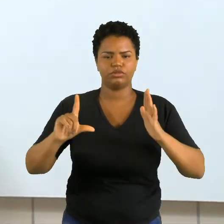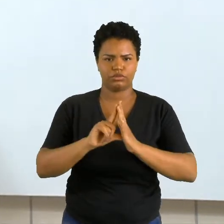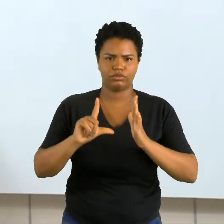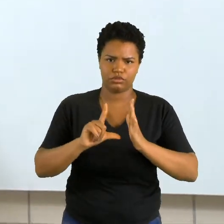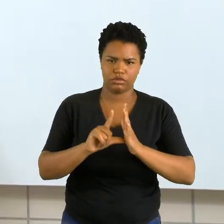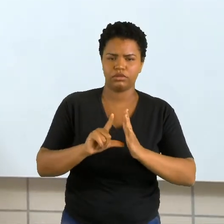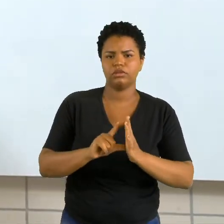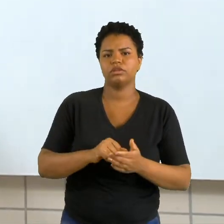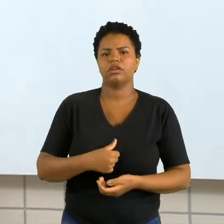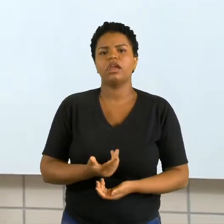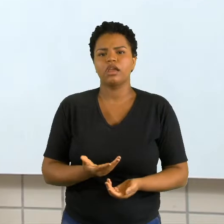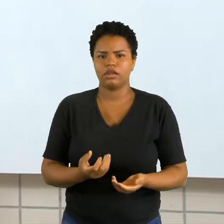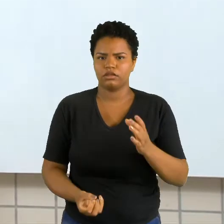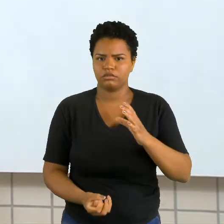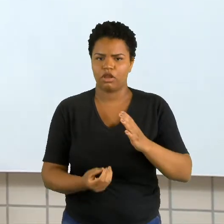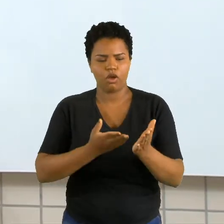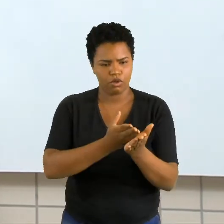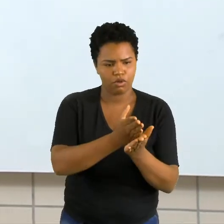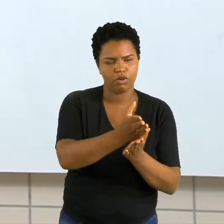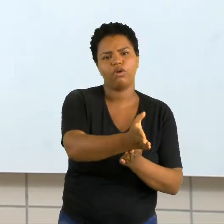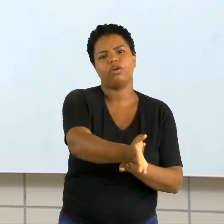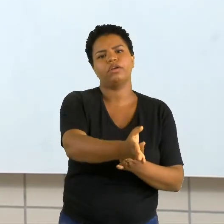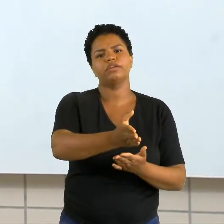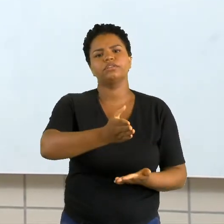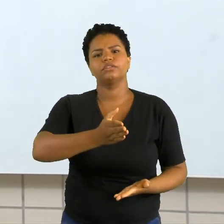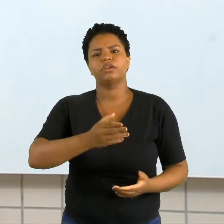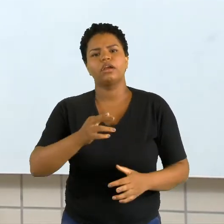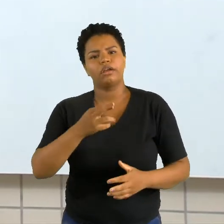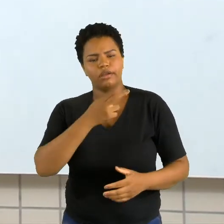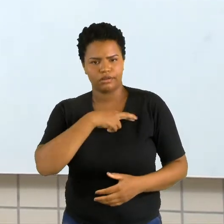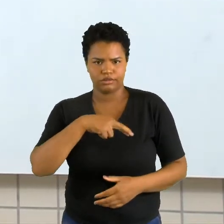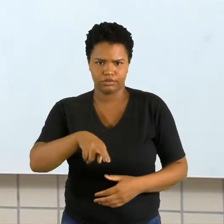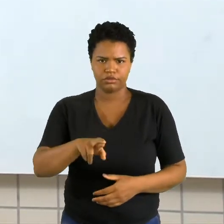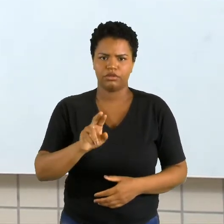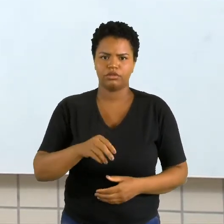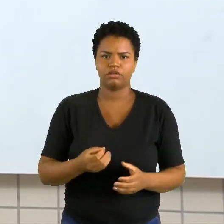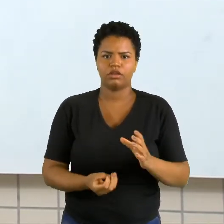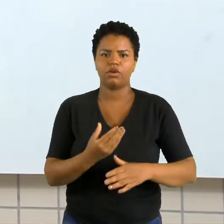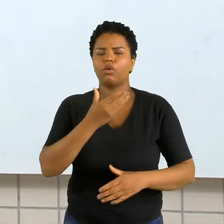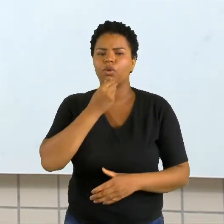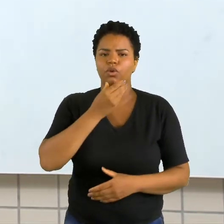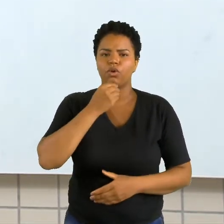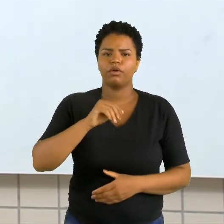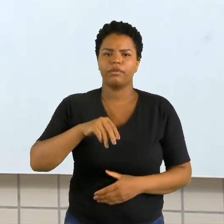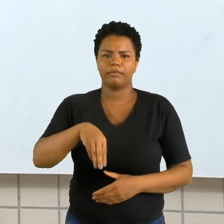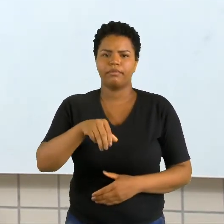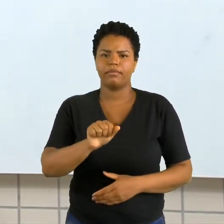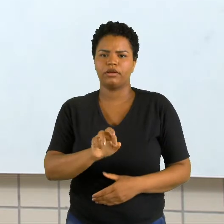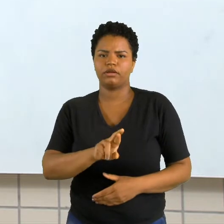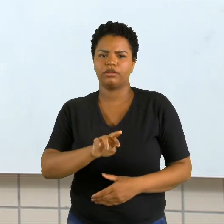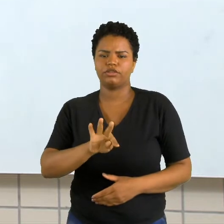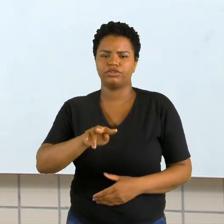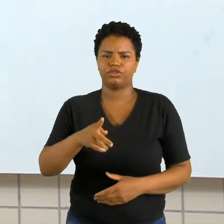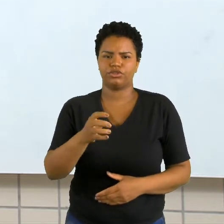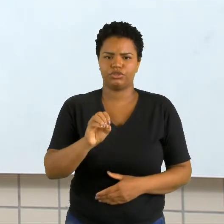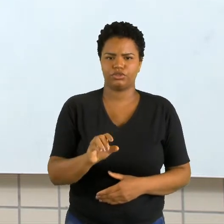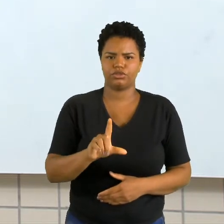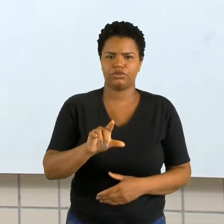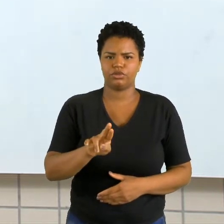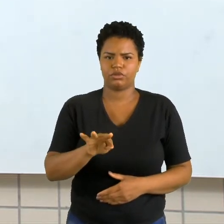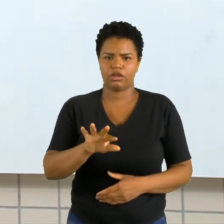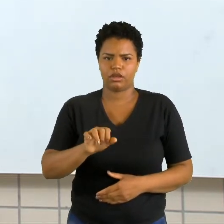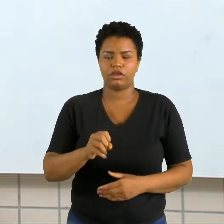aquele período, então eles tinham na mentalidade deles que o trabalho deles era um trabalho digno, porém a igreja viu eles